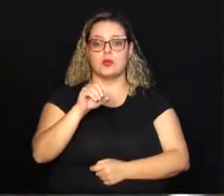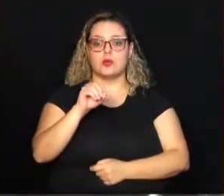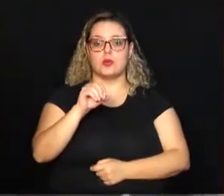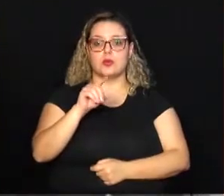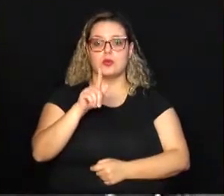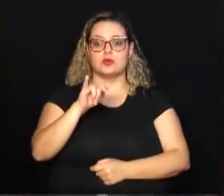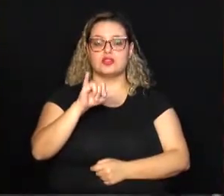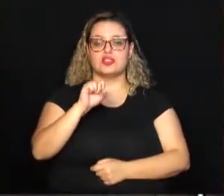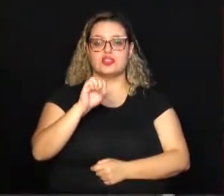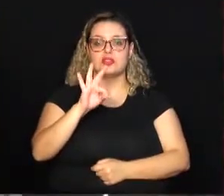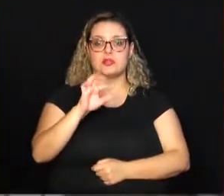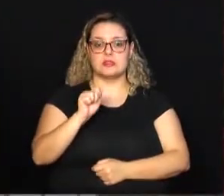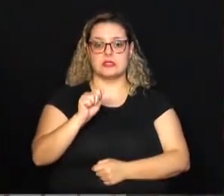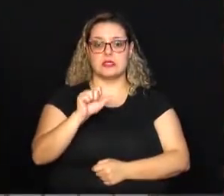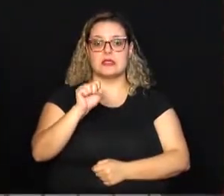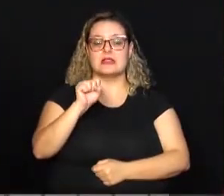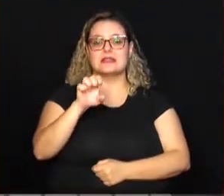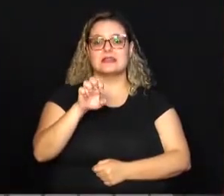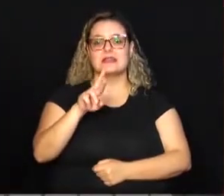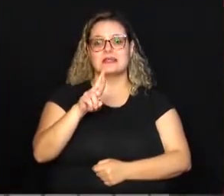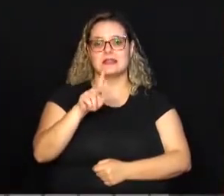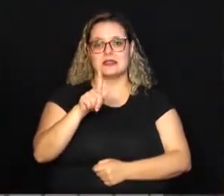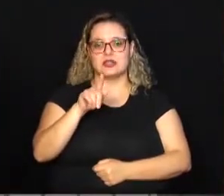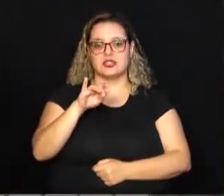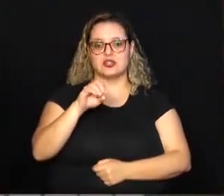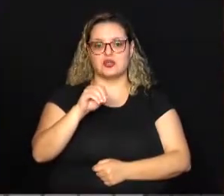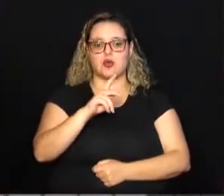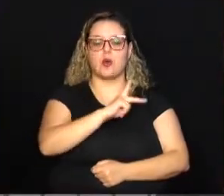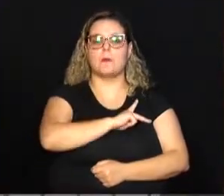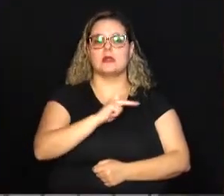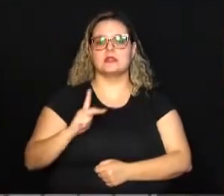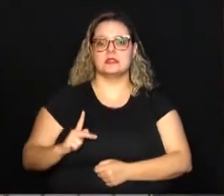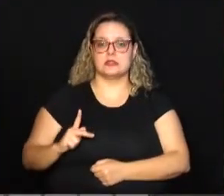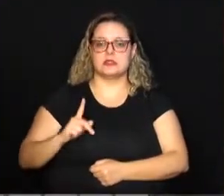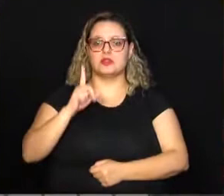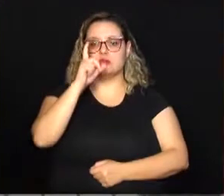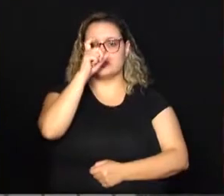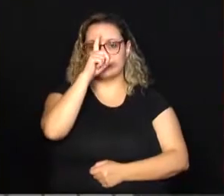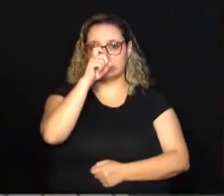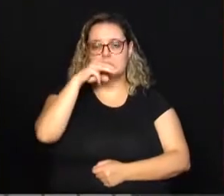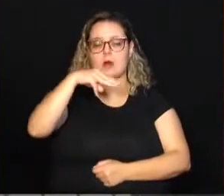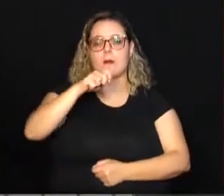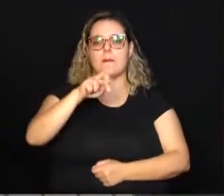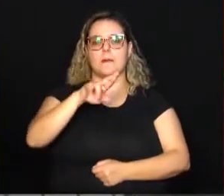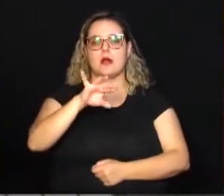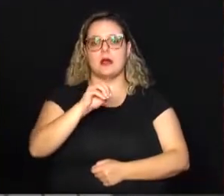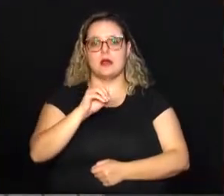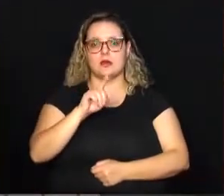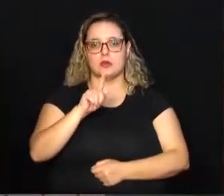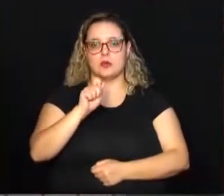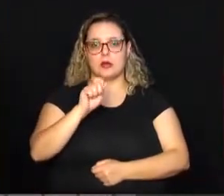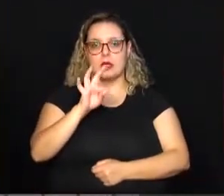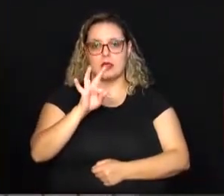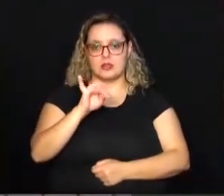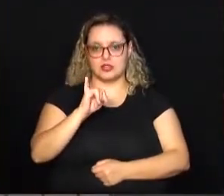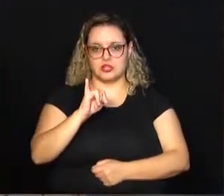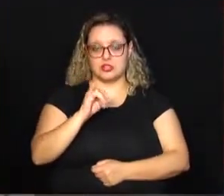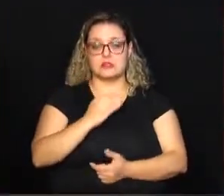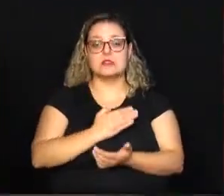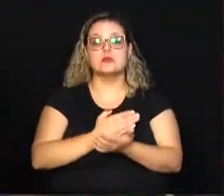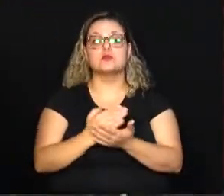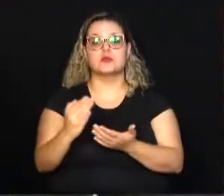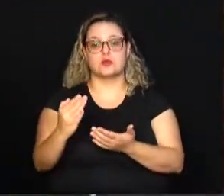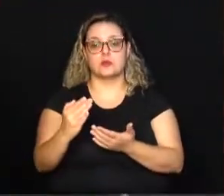Bisoni, presidente da Rede Mário Gatti. Estamos iniciando a primeira